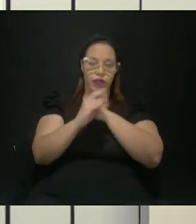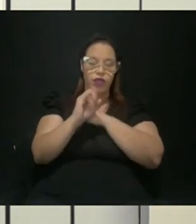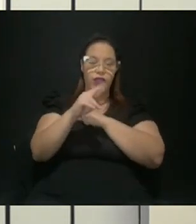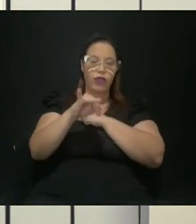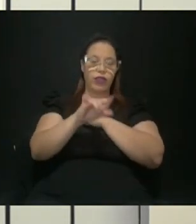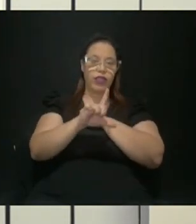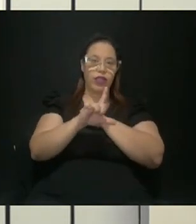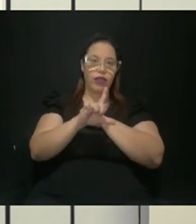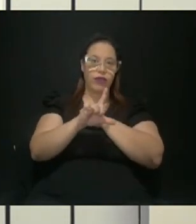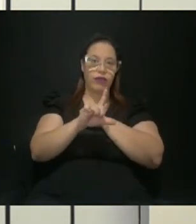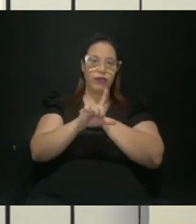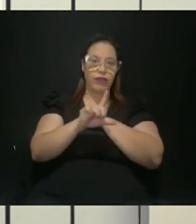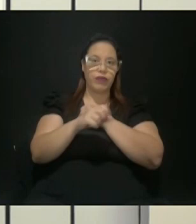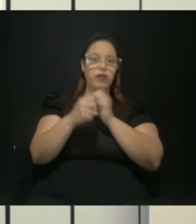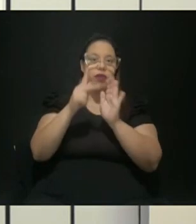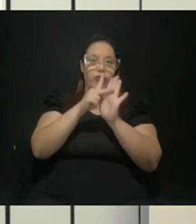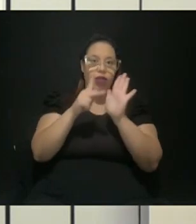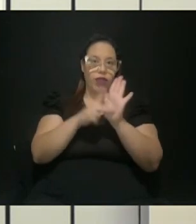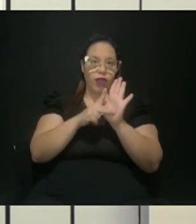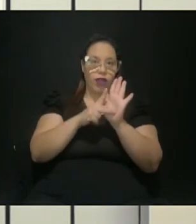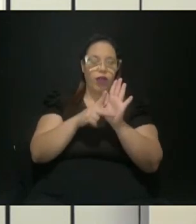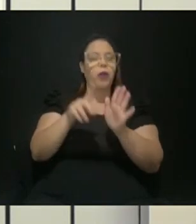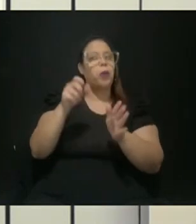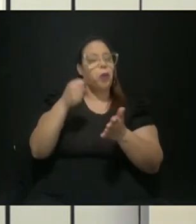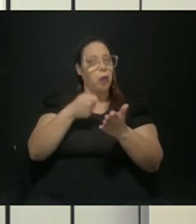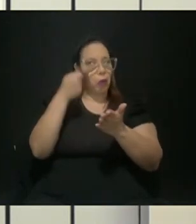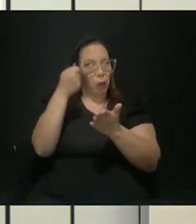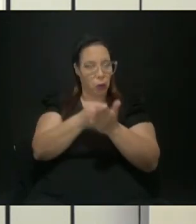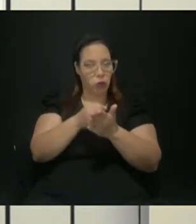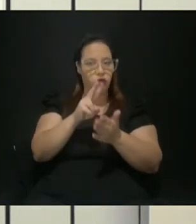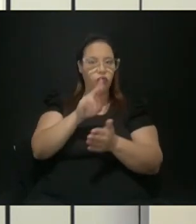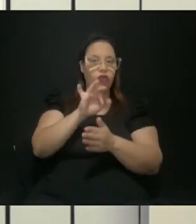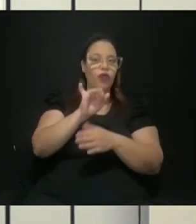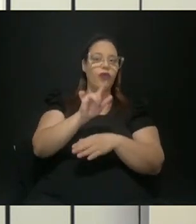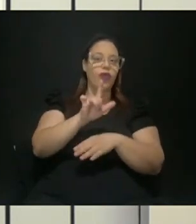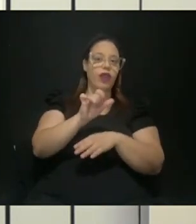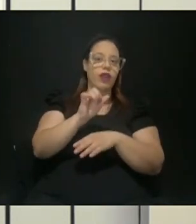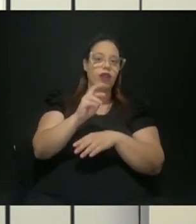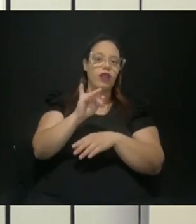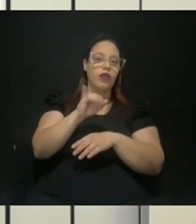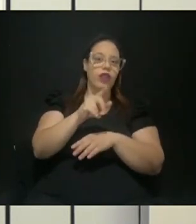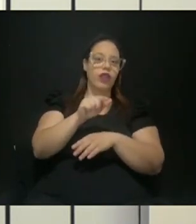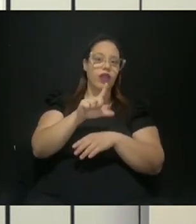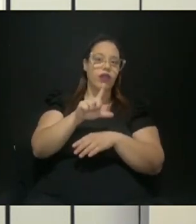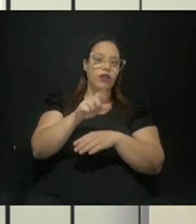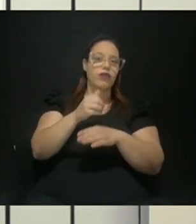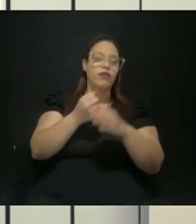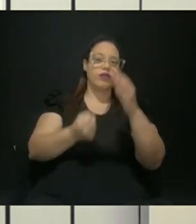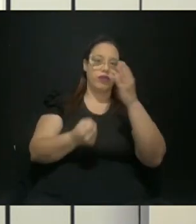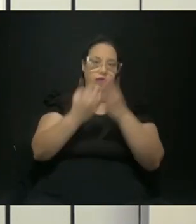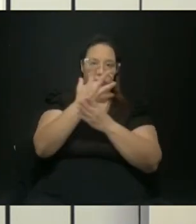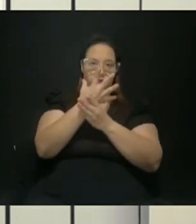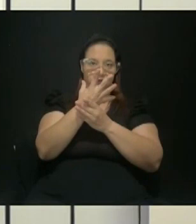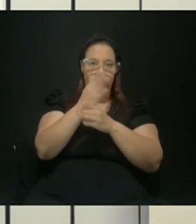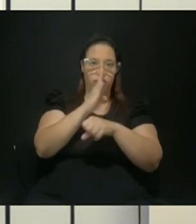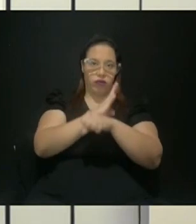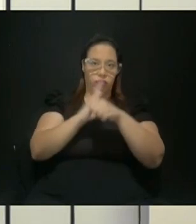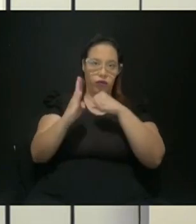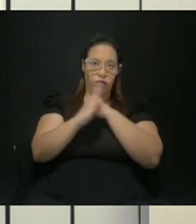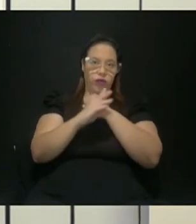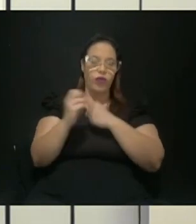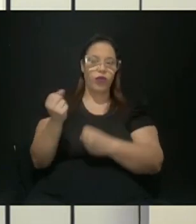A proposta ressalta que a Vila Industrial é o primeiro bairro surgido na cidade, tem o único